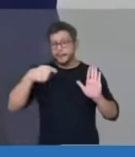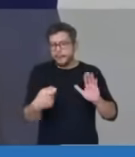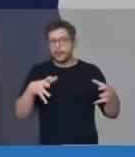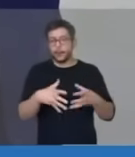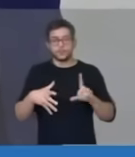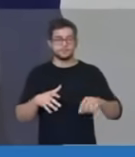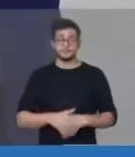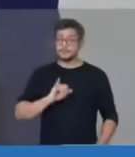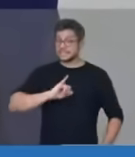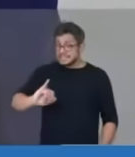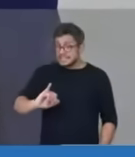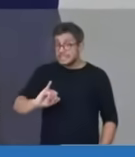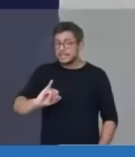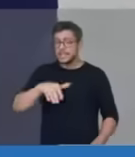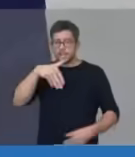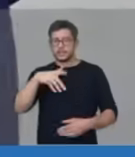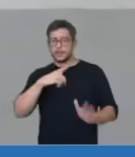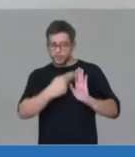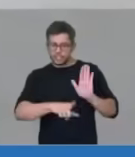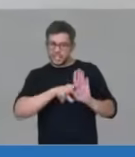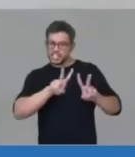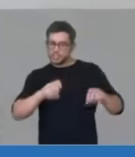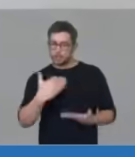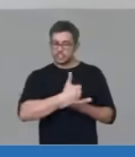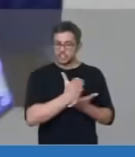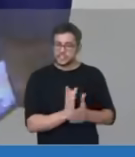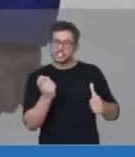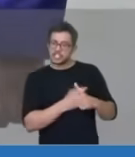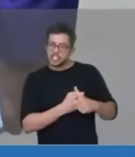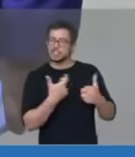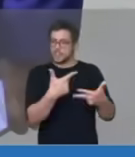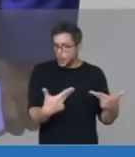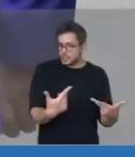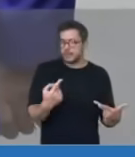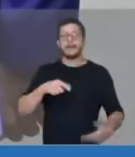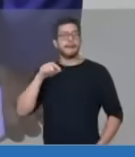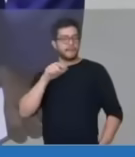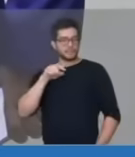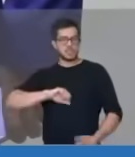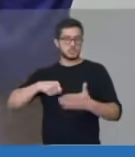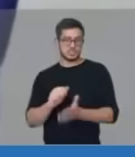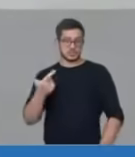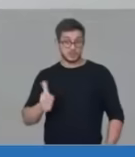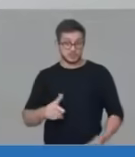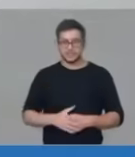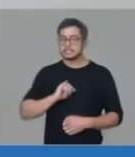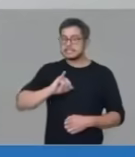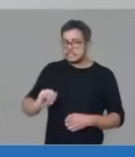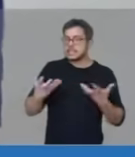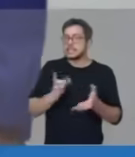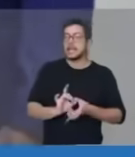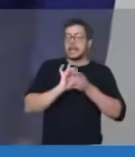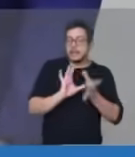renegociar a dívida de latifundiário, vocês não iam obstruir. Se fosse votar alguma coisa aqui para dar benefícios a quem ganha no mercado financeiro, você